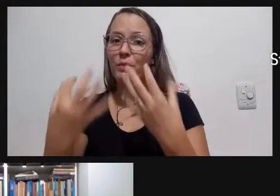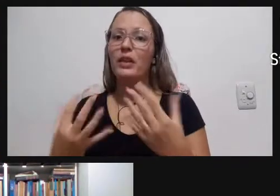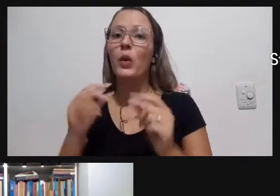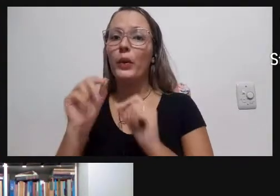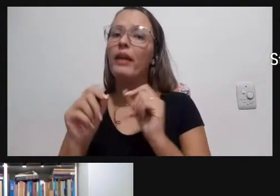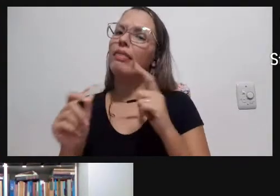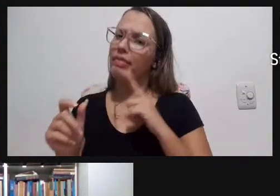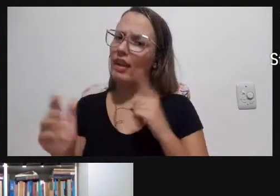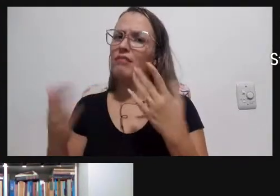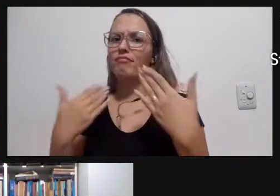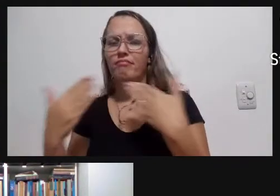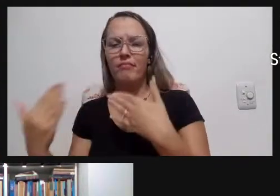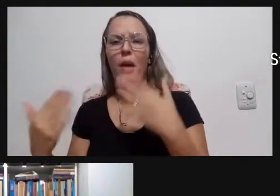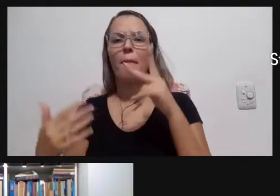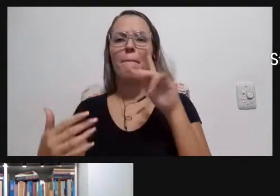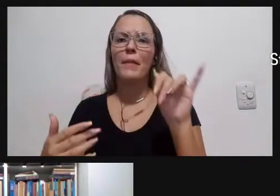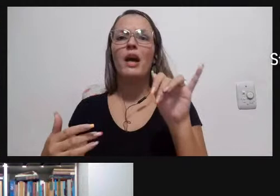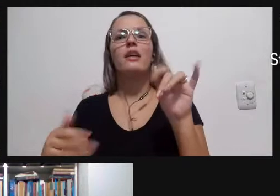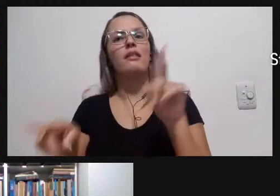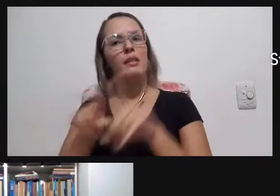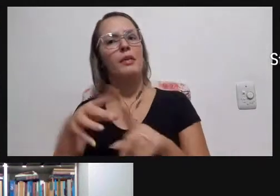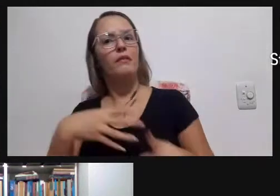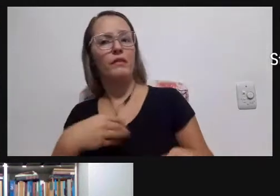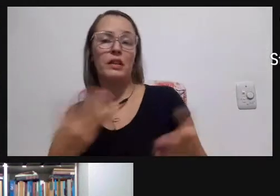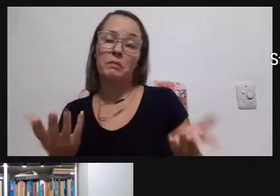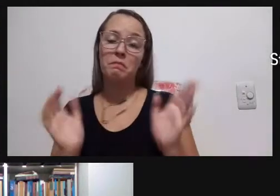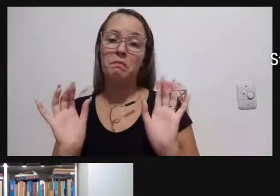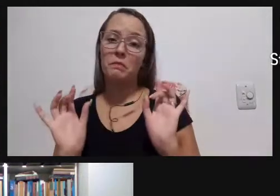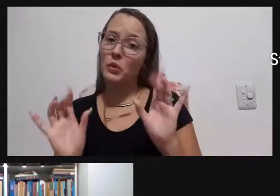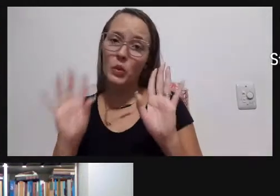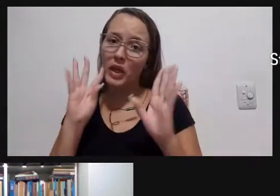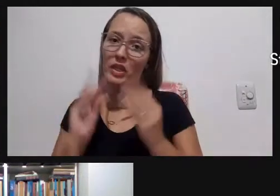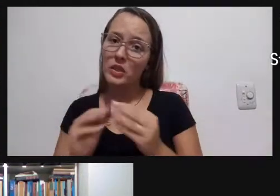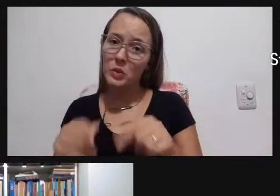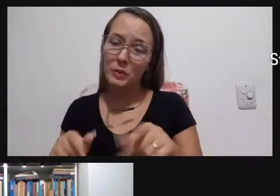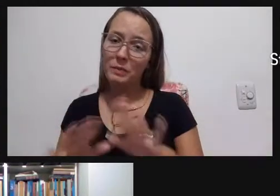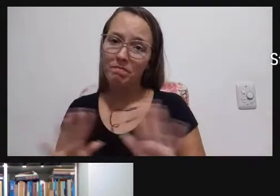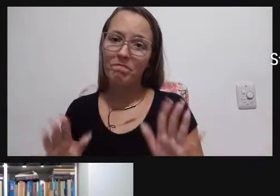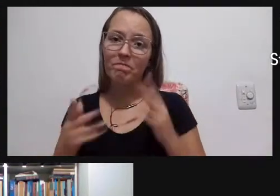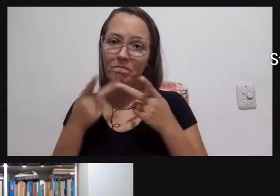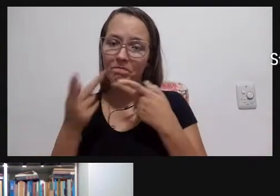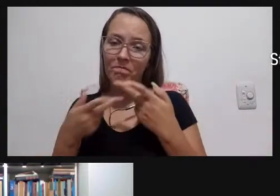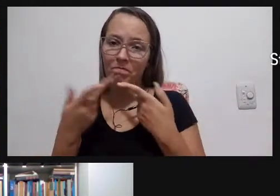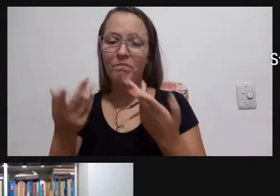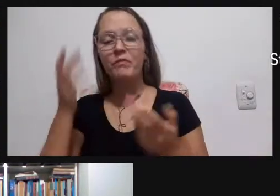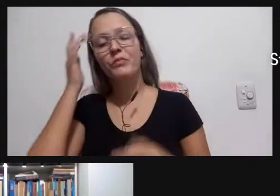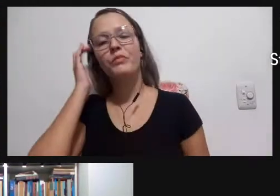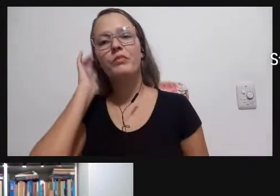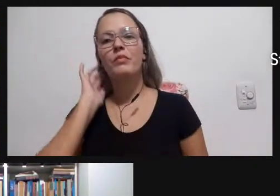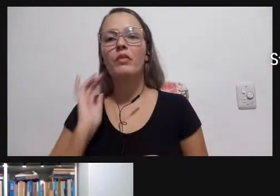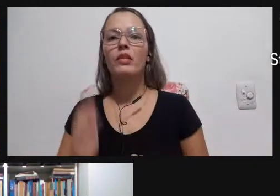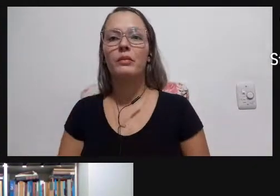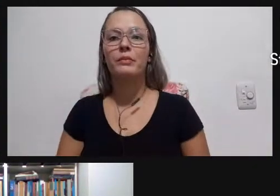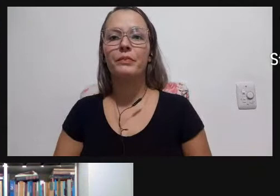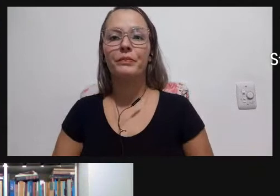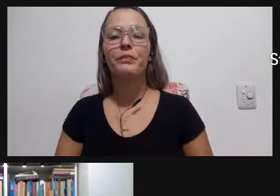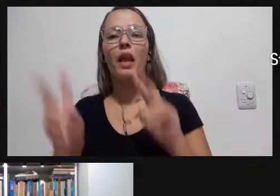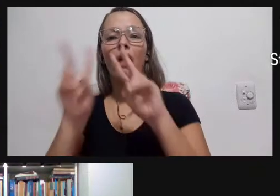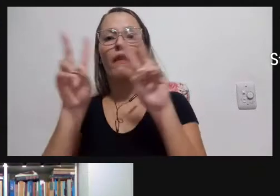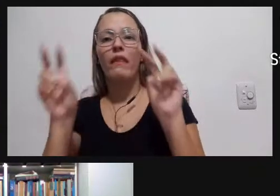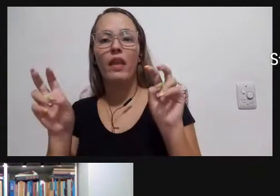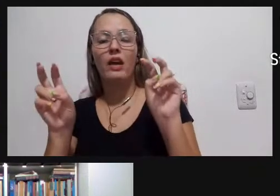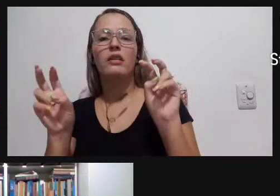filha. Enfim, é mais ou menos isso que eu poderia te dizer assim. Sobre também a questão